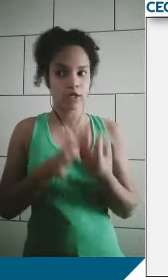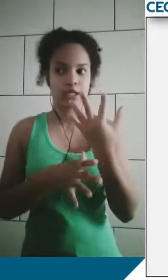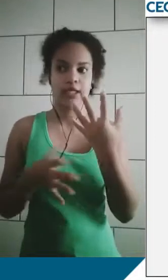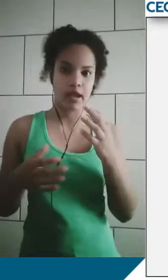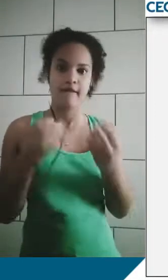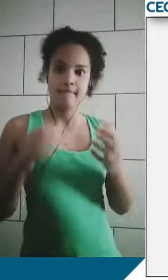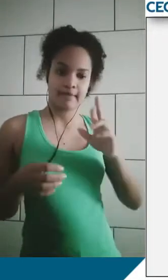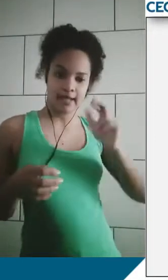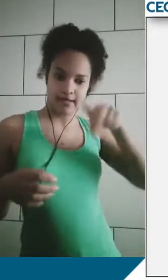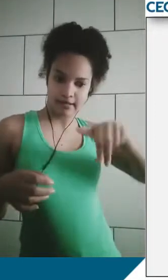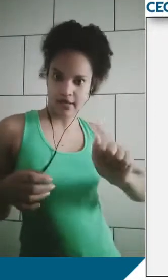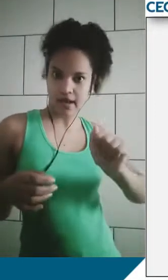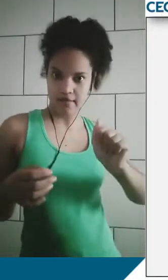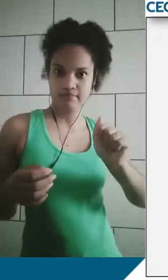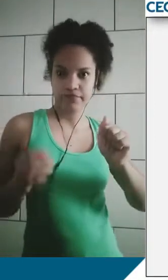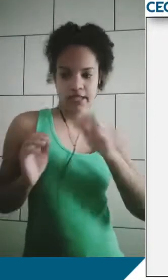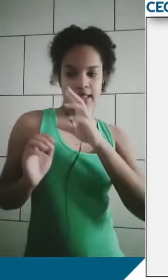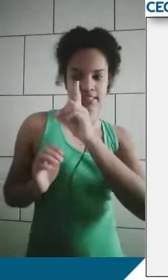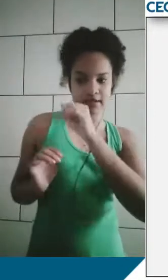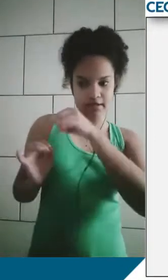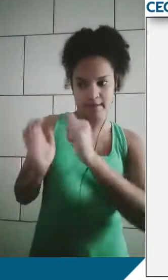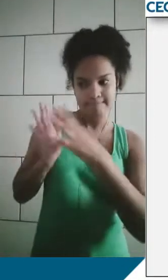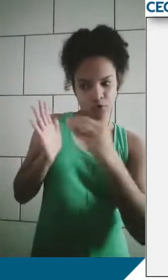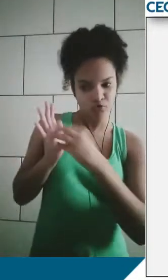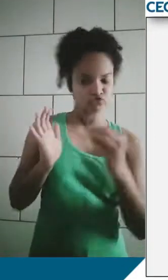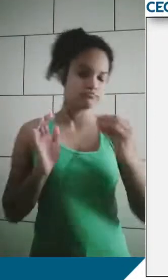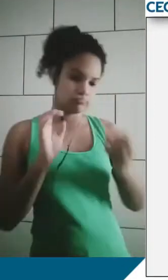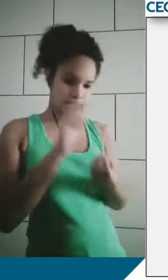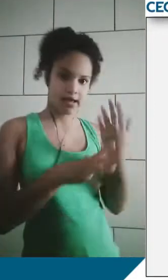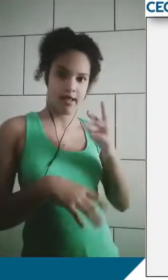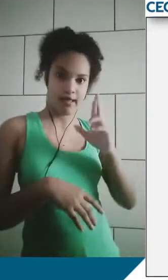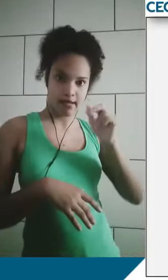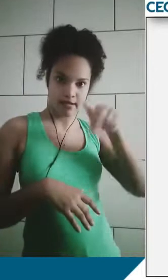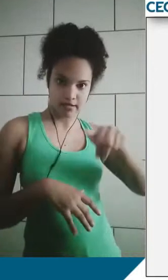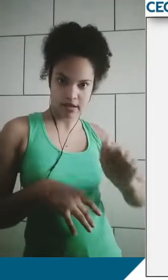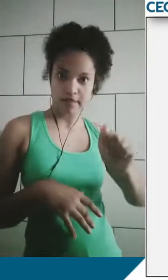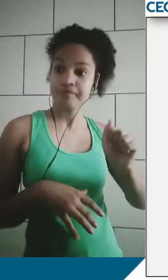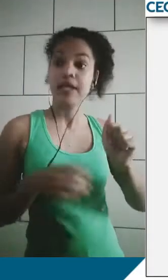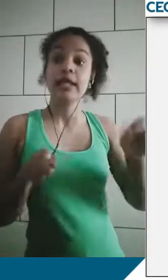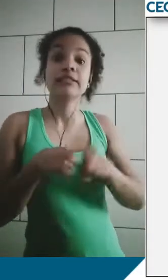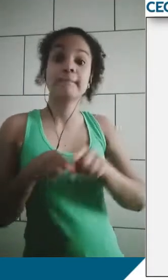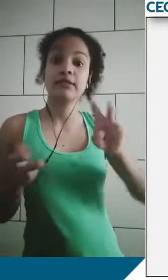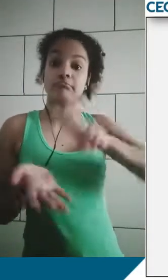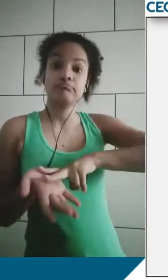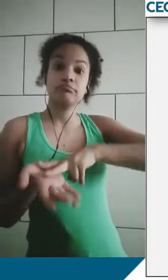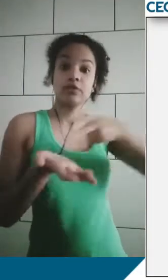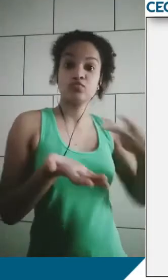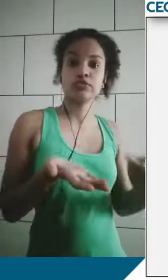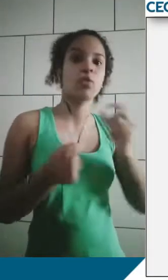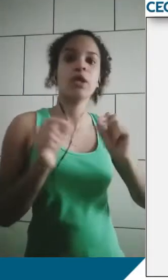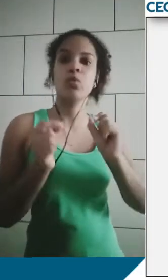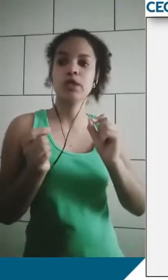moléculas de RNA a partir da molécula de DNA e tradução, que é a leitura do código genético,